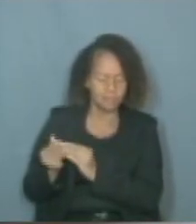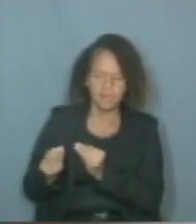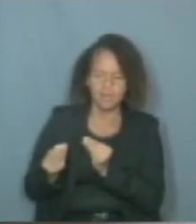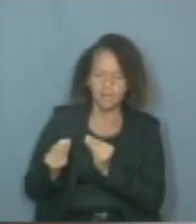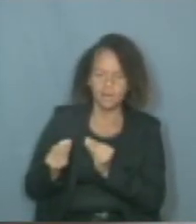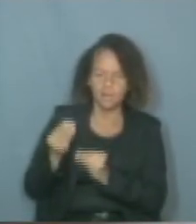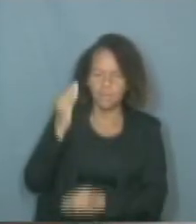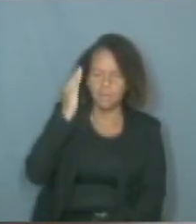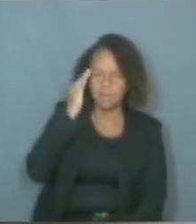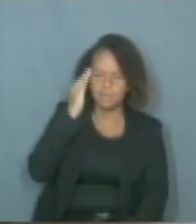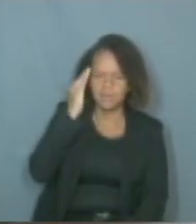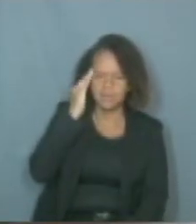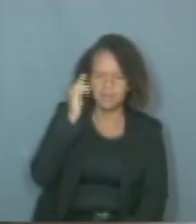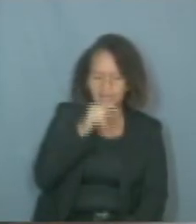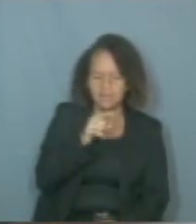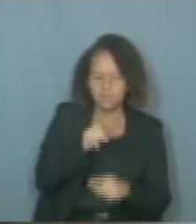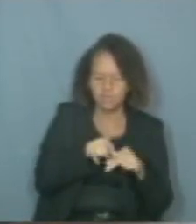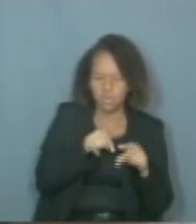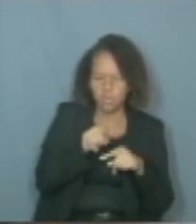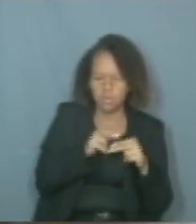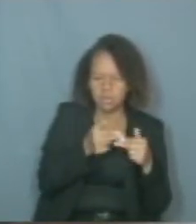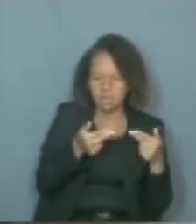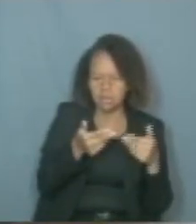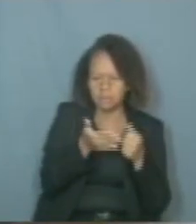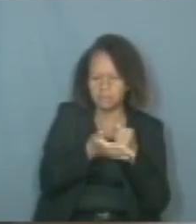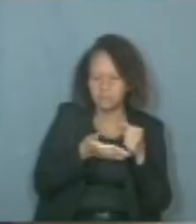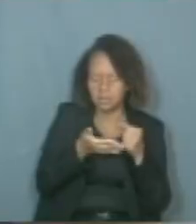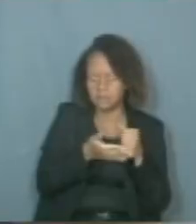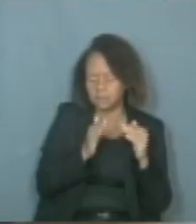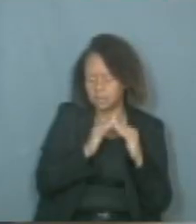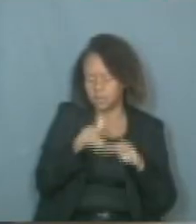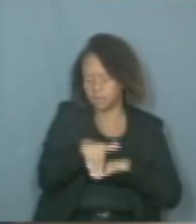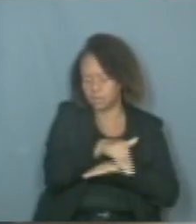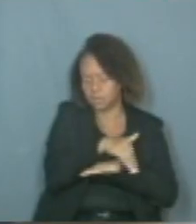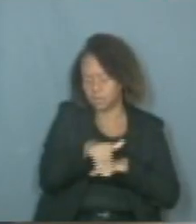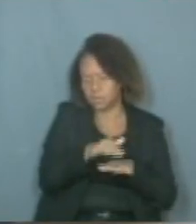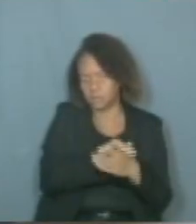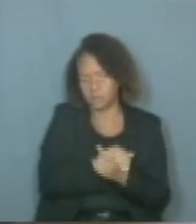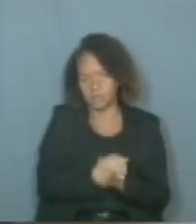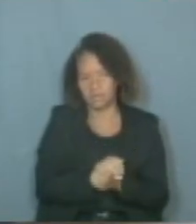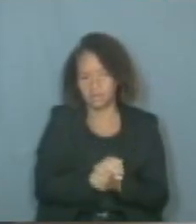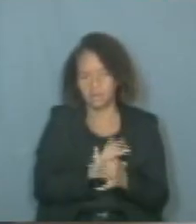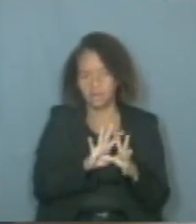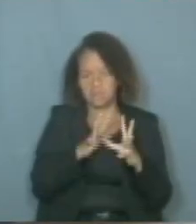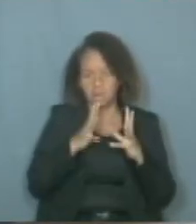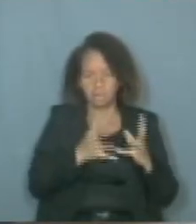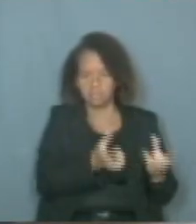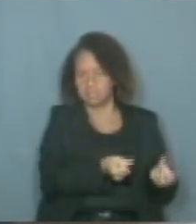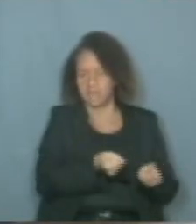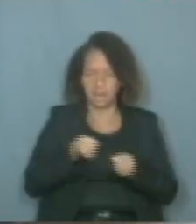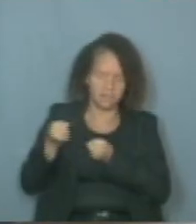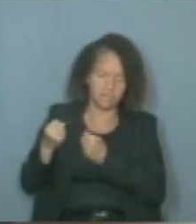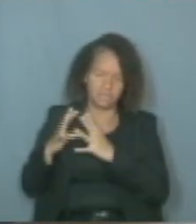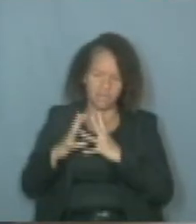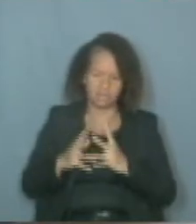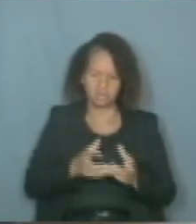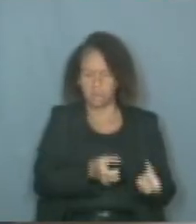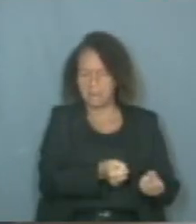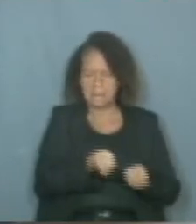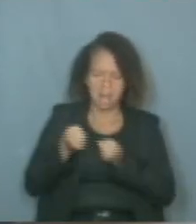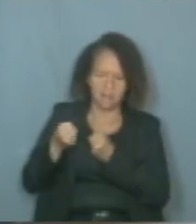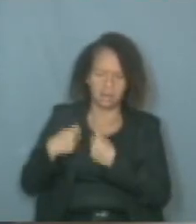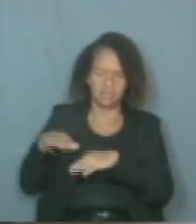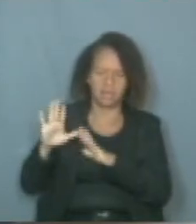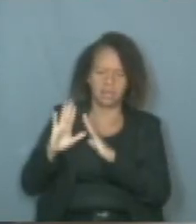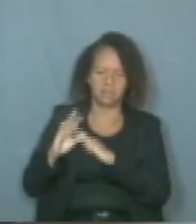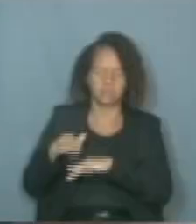comumente, esses pertences das pessoas em situação de rua, eles são tomados das pessoas em situação